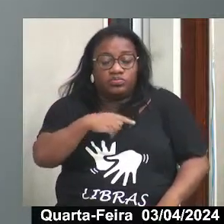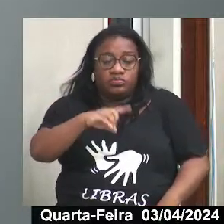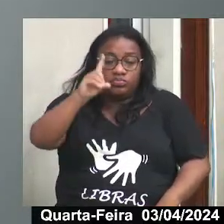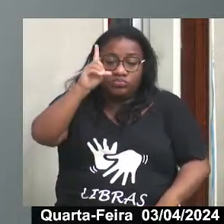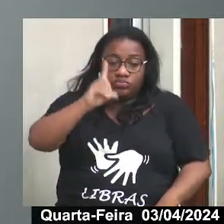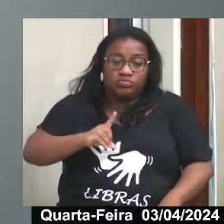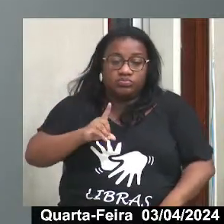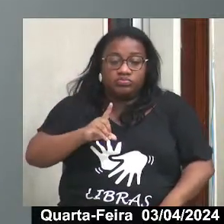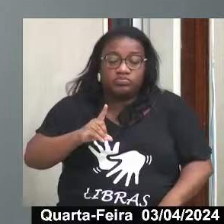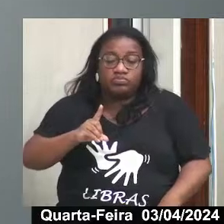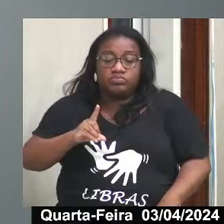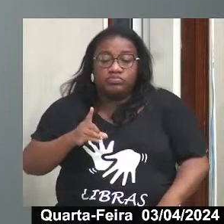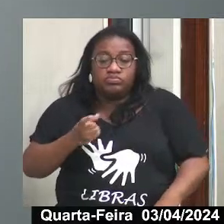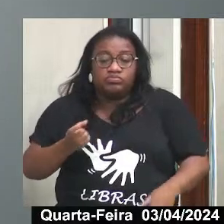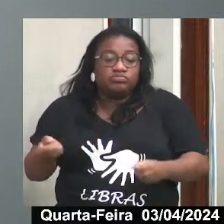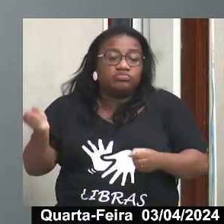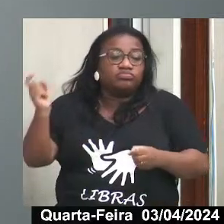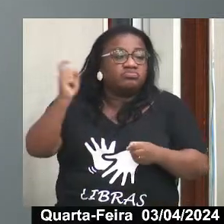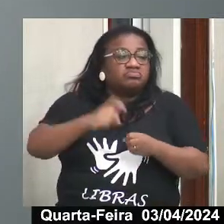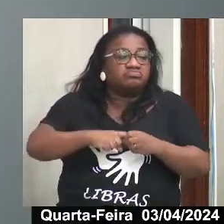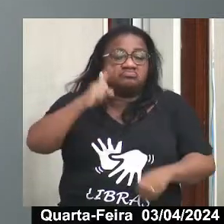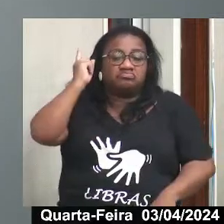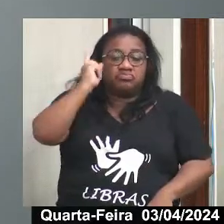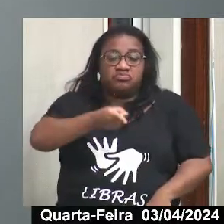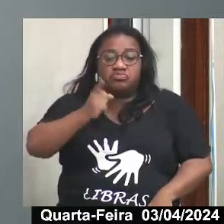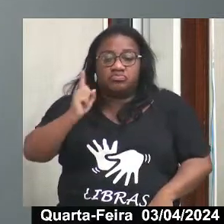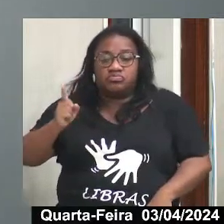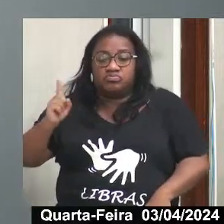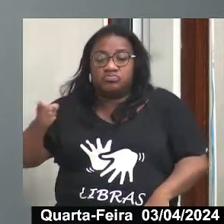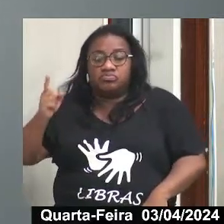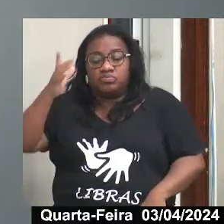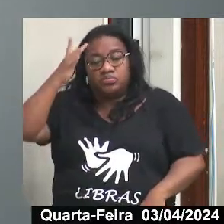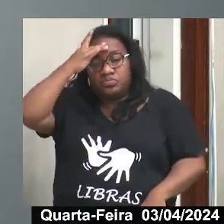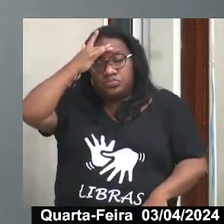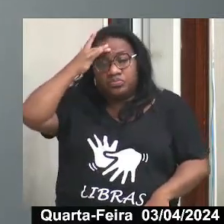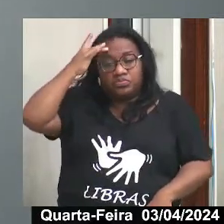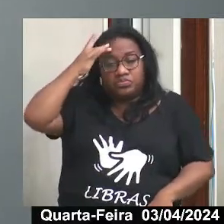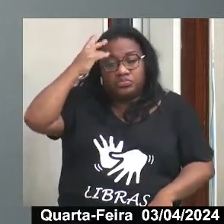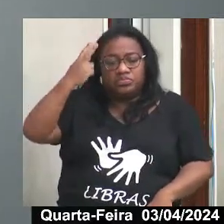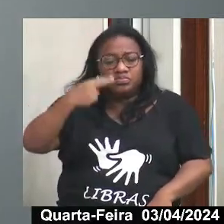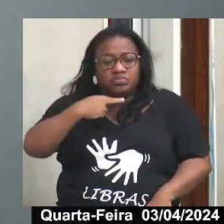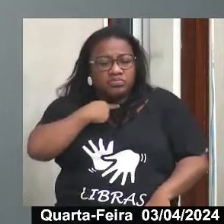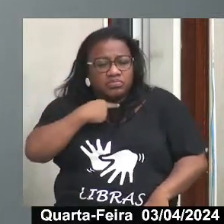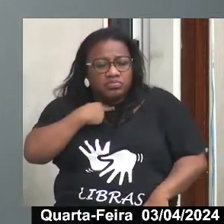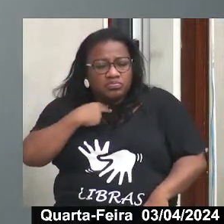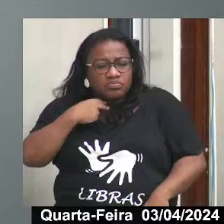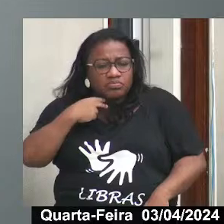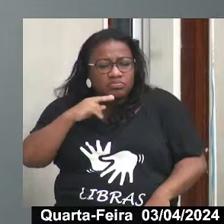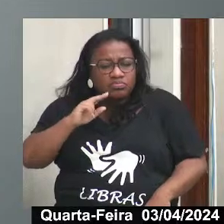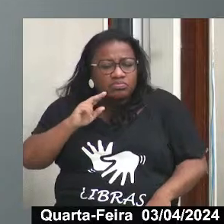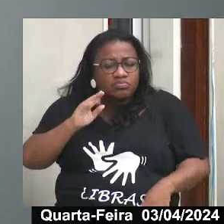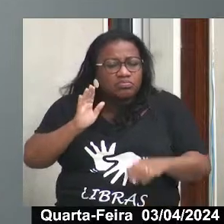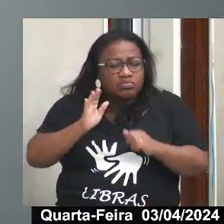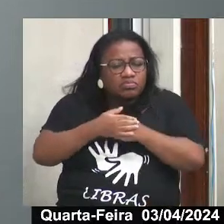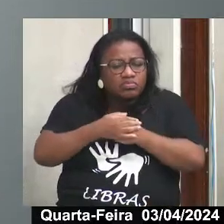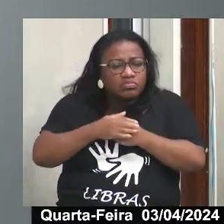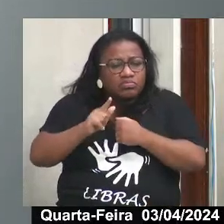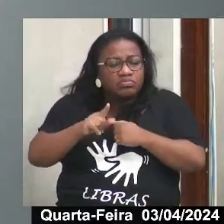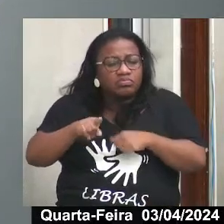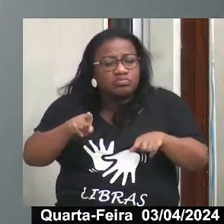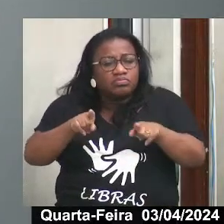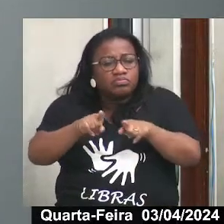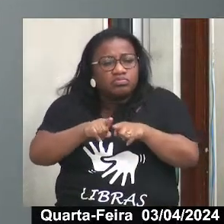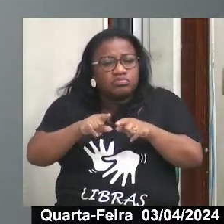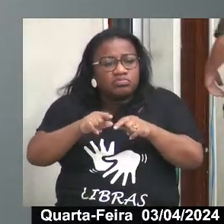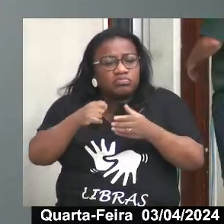de exceção, não voltamos para a ditadura em que as pessoas não podem se defender. O desembargador